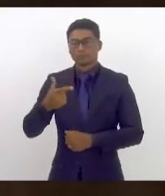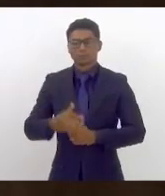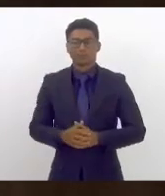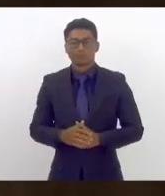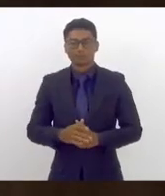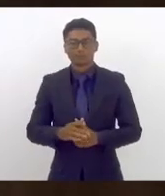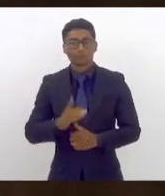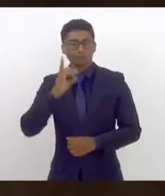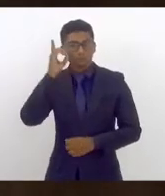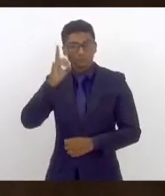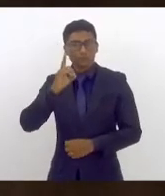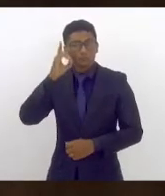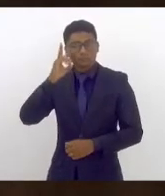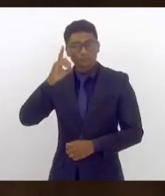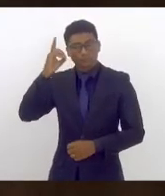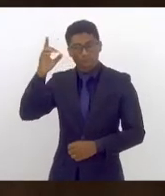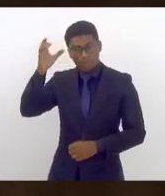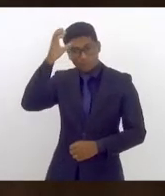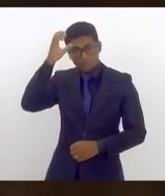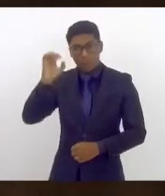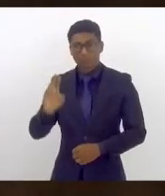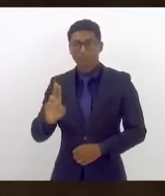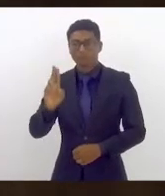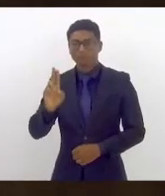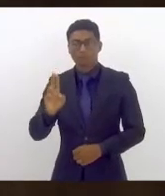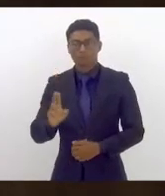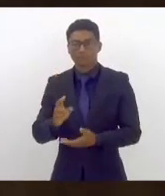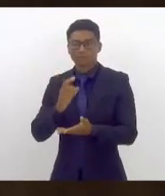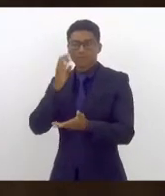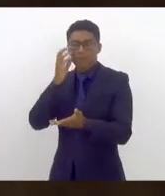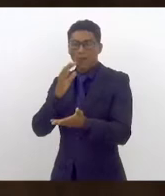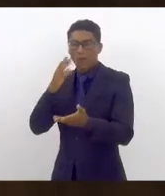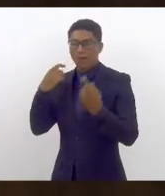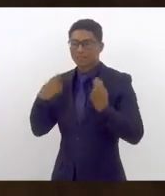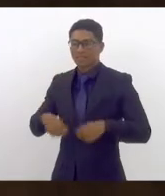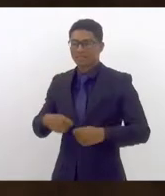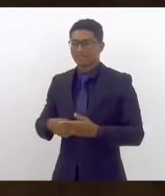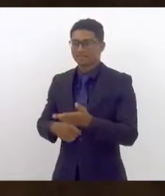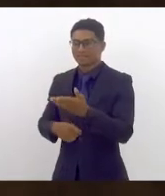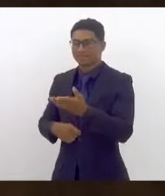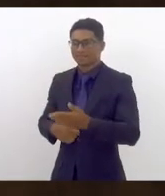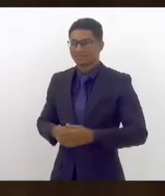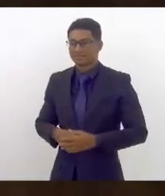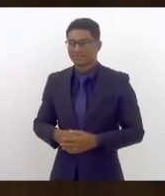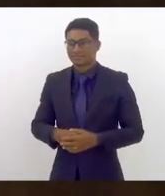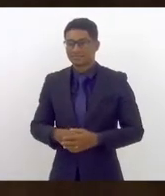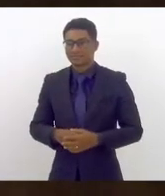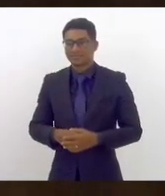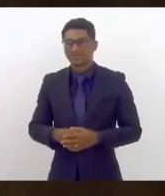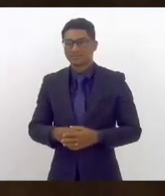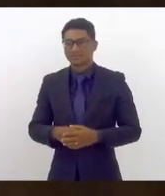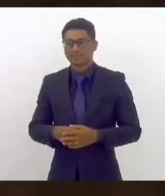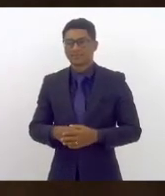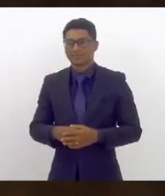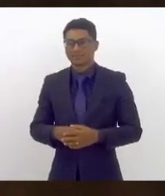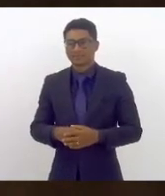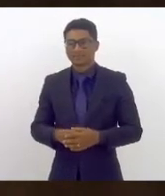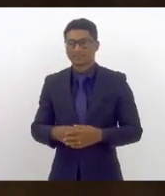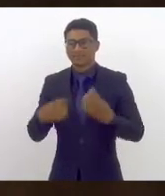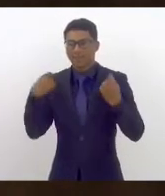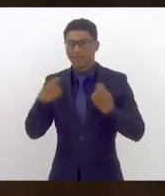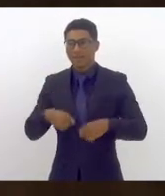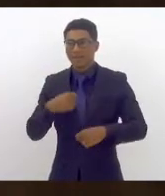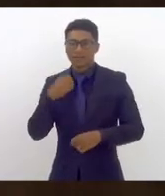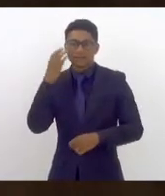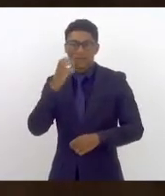deputada tia Ju cor-de-rosa que cor-de-rosa é domentária dela